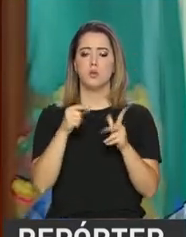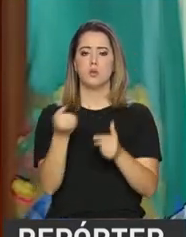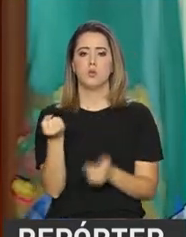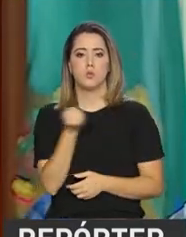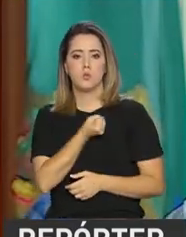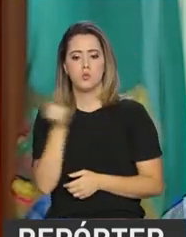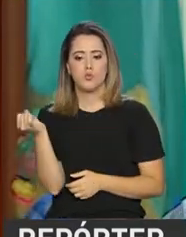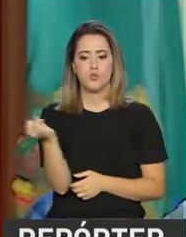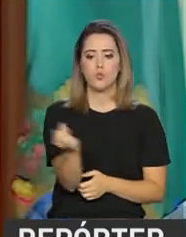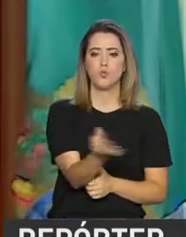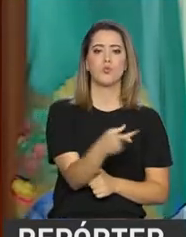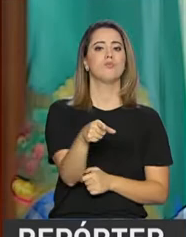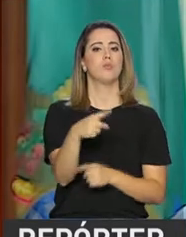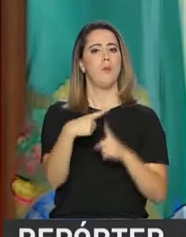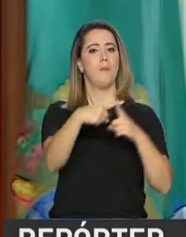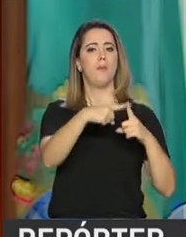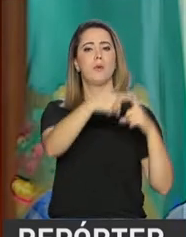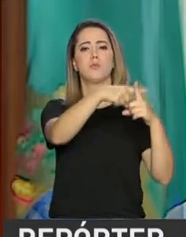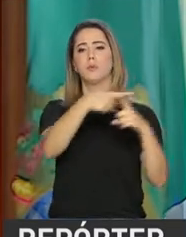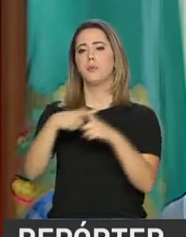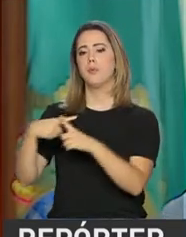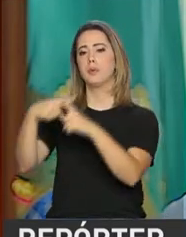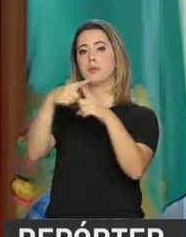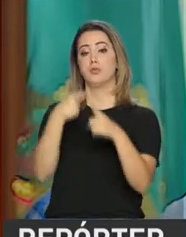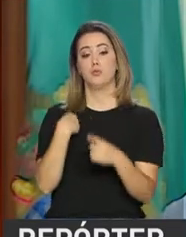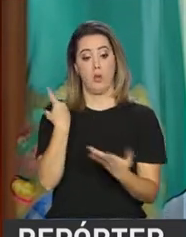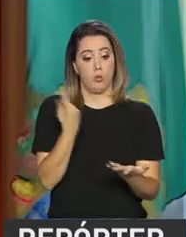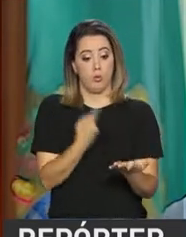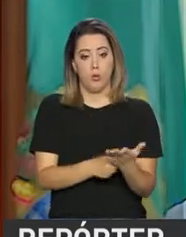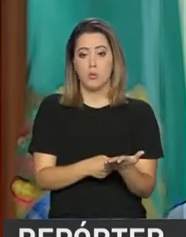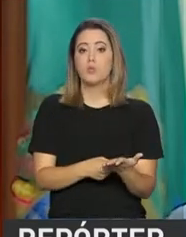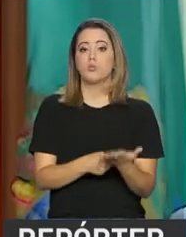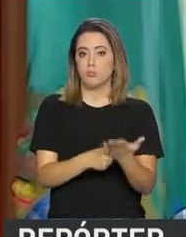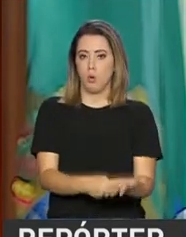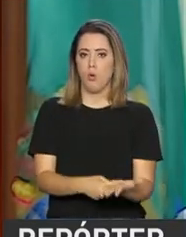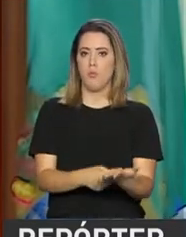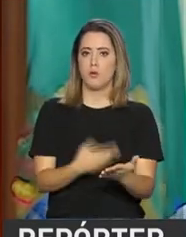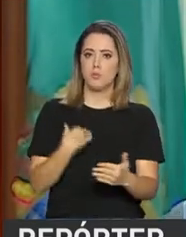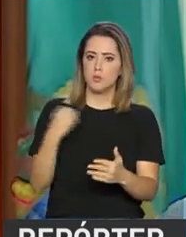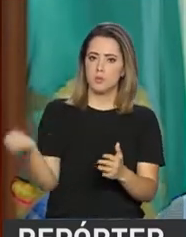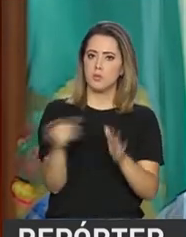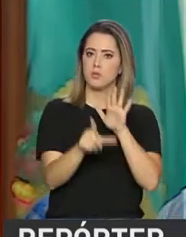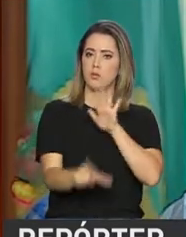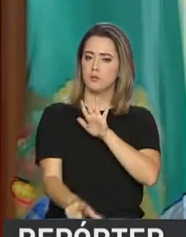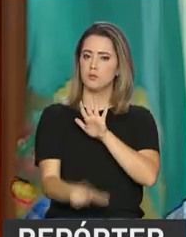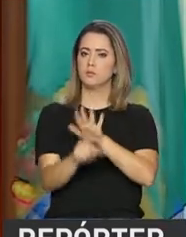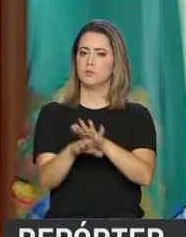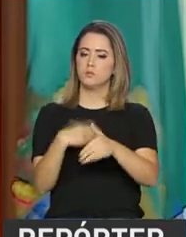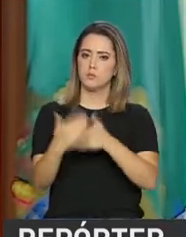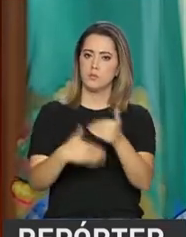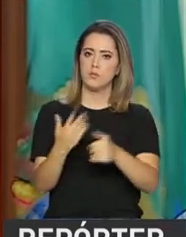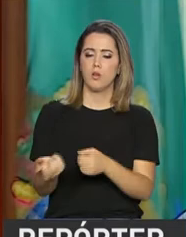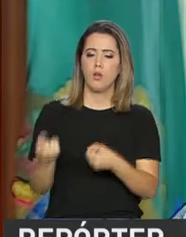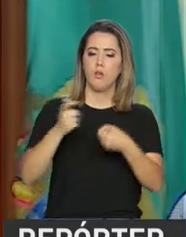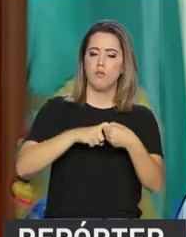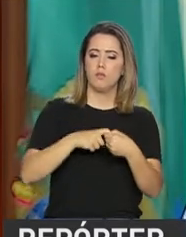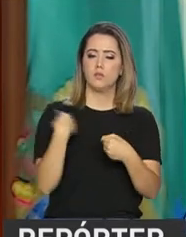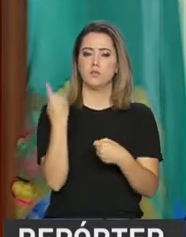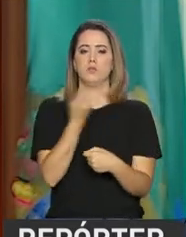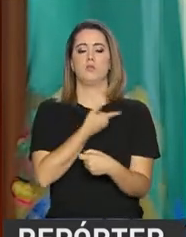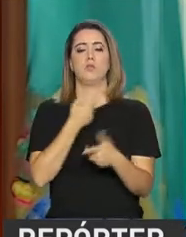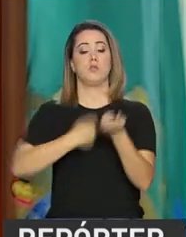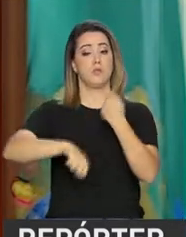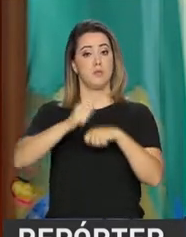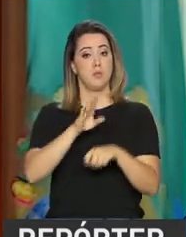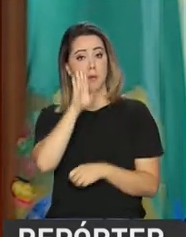resultado do nosso firme compromisso com as reformas que estão em curso com o resgate da nossa economia e principalmente